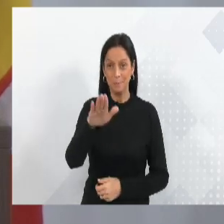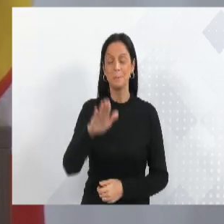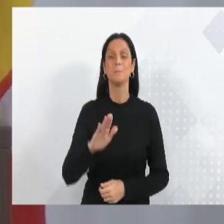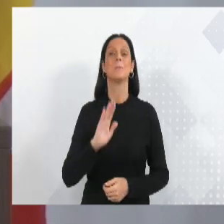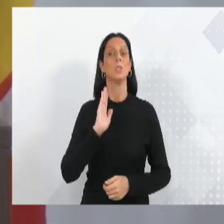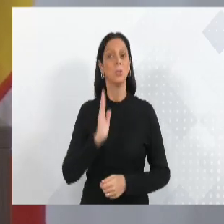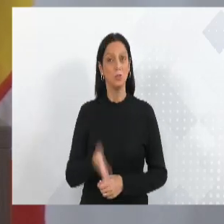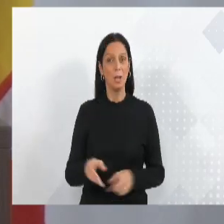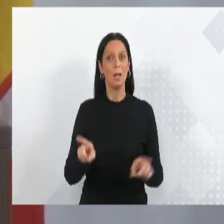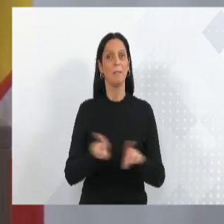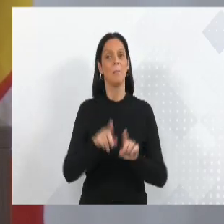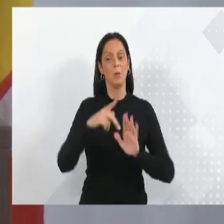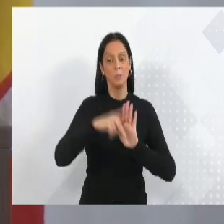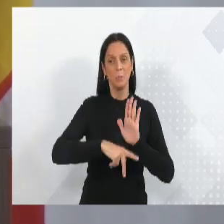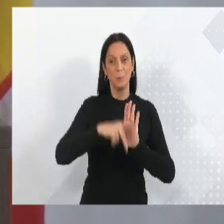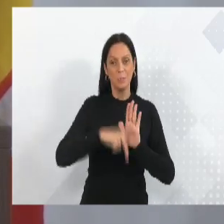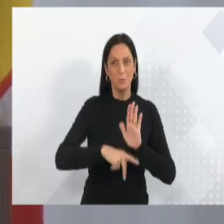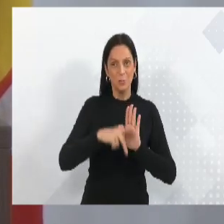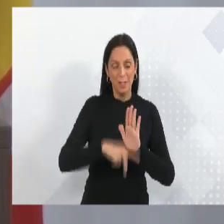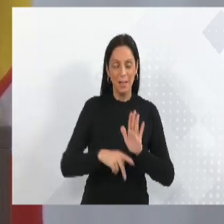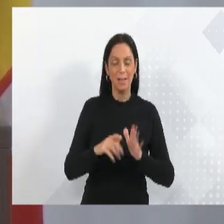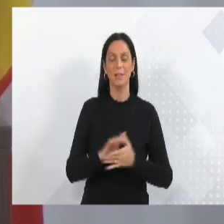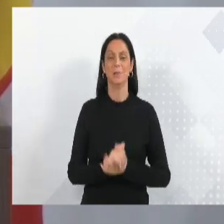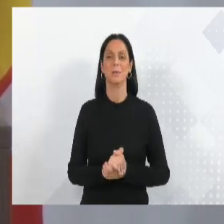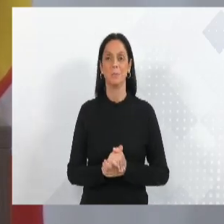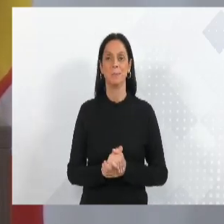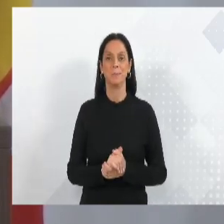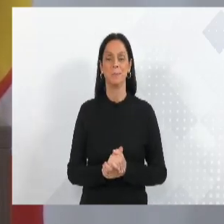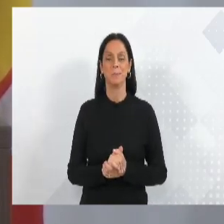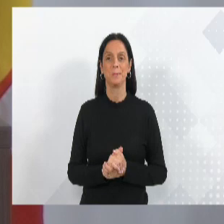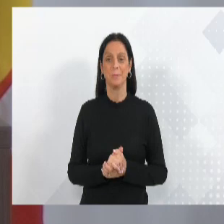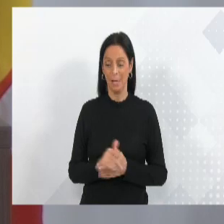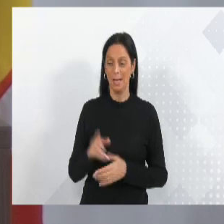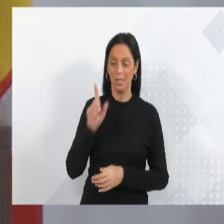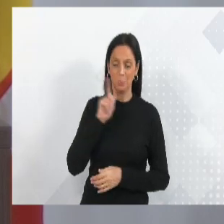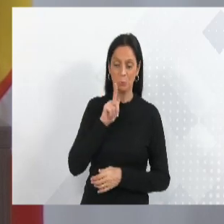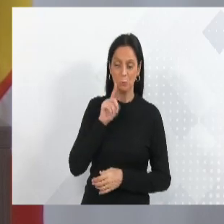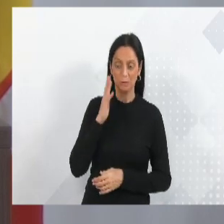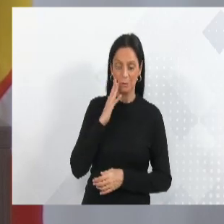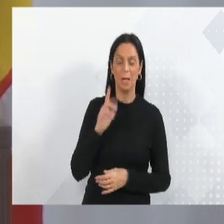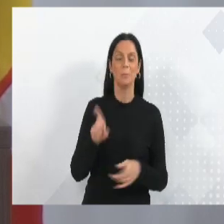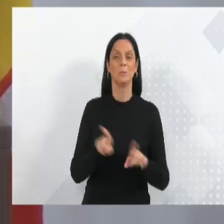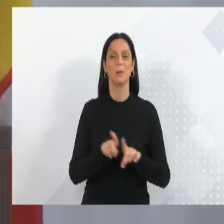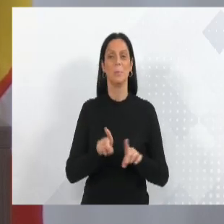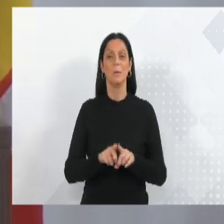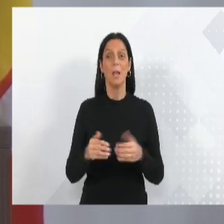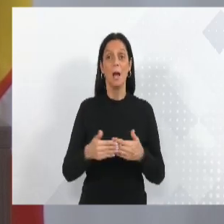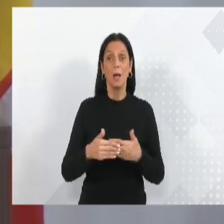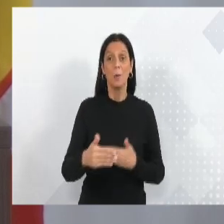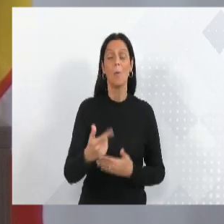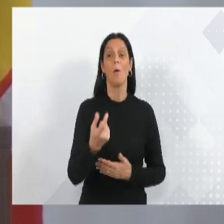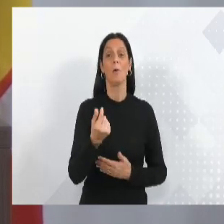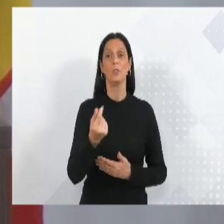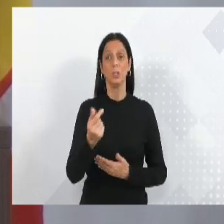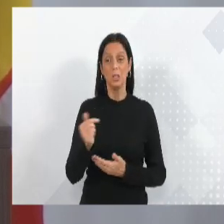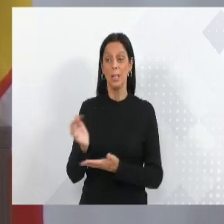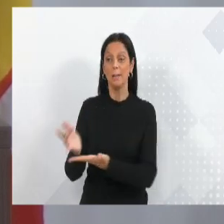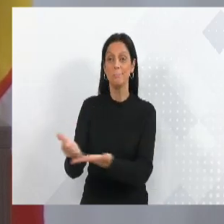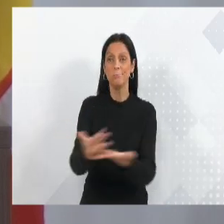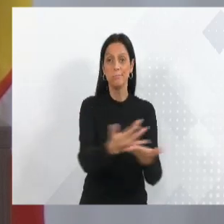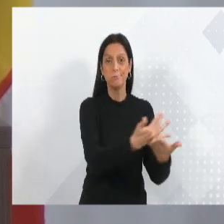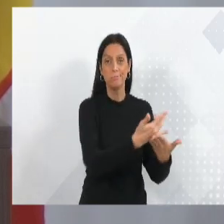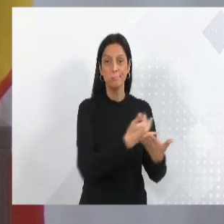os projetos Vereador Gustavo que trabalha naquela área sabe muito bem a captação de recurso é o próximo passo Prefeito